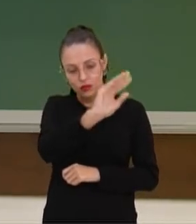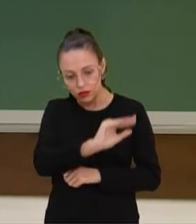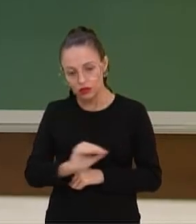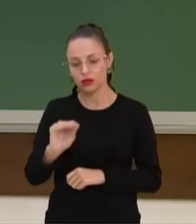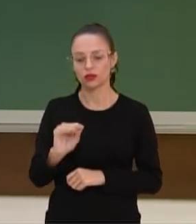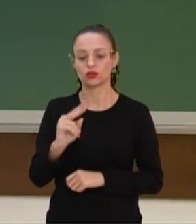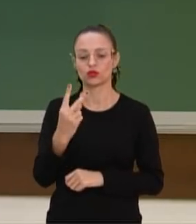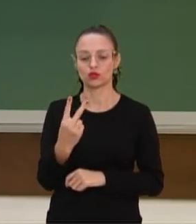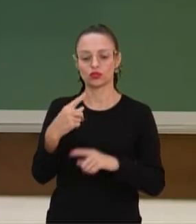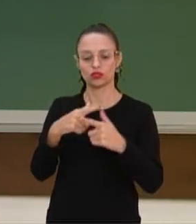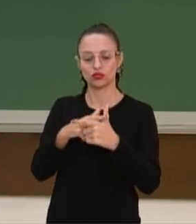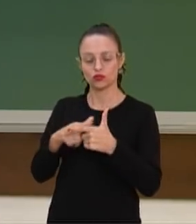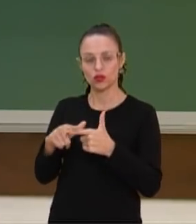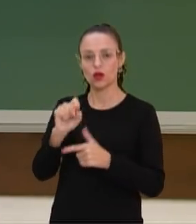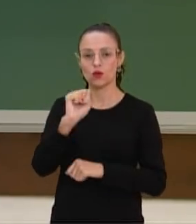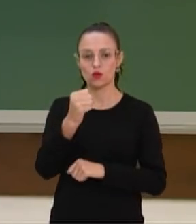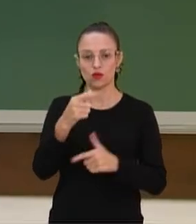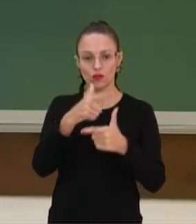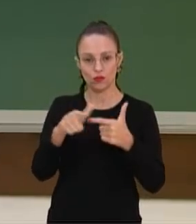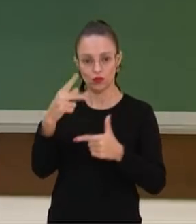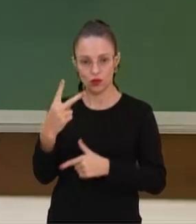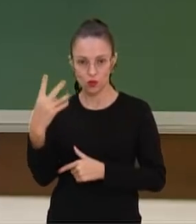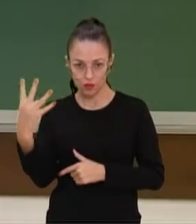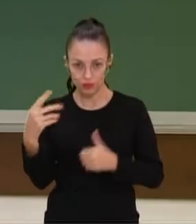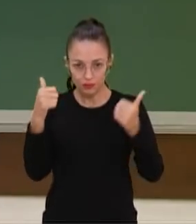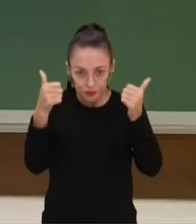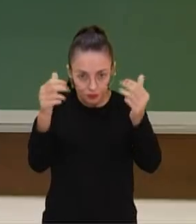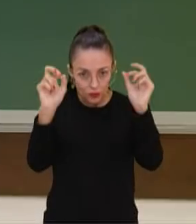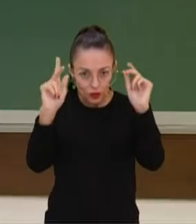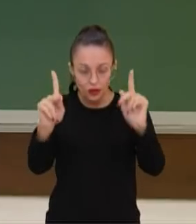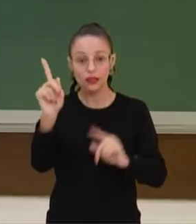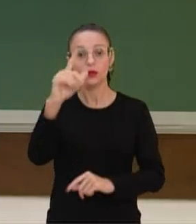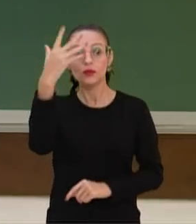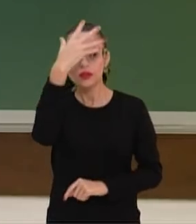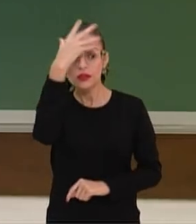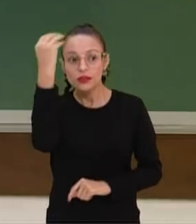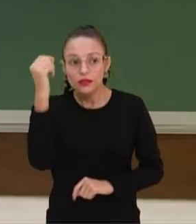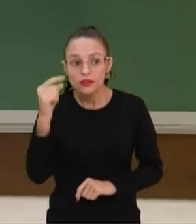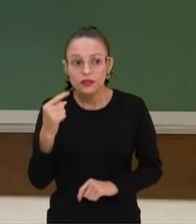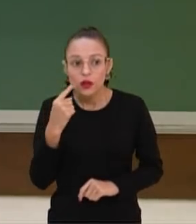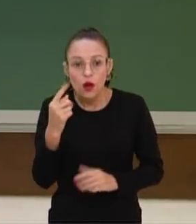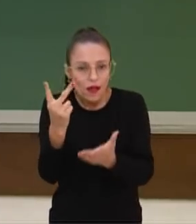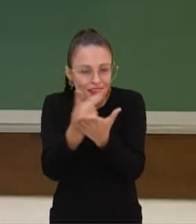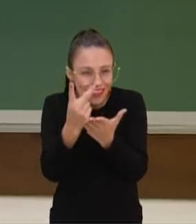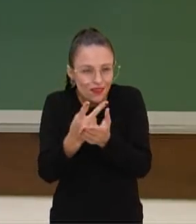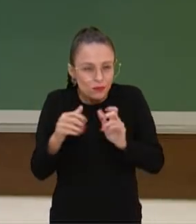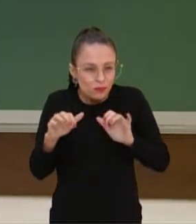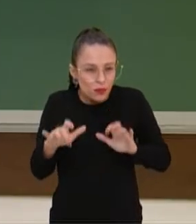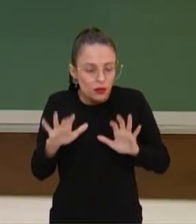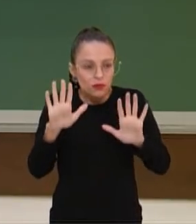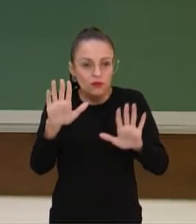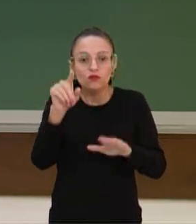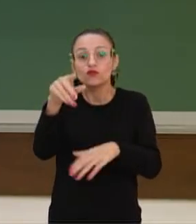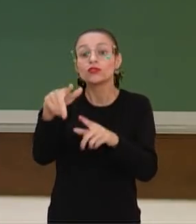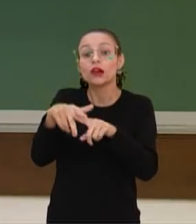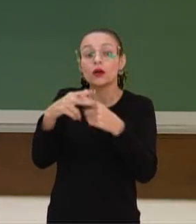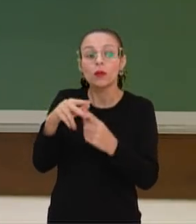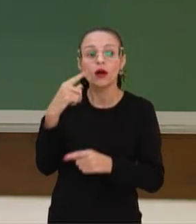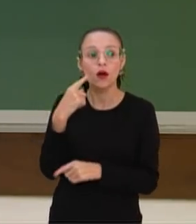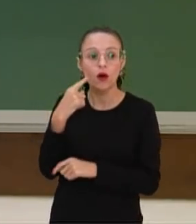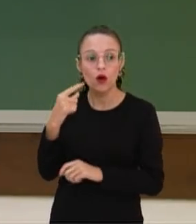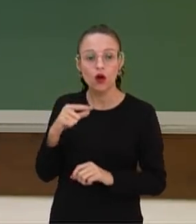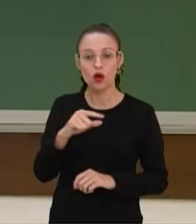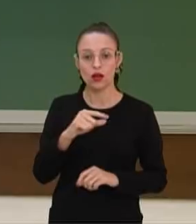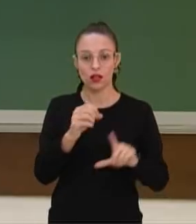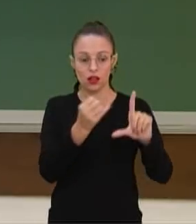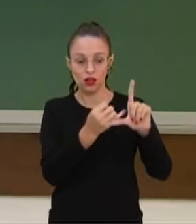dividindo, 8 dividido por 2 dá 4. Ok? Então, não esquece, ó, só tá um erro de digitação aqui no slide, você lembra que aqui é log